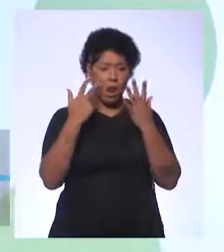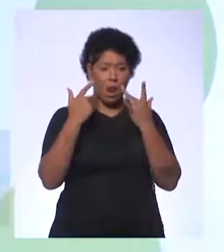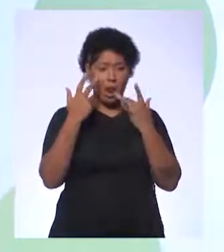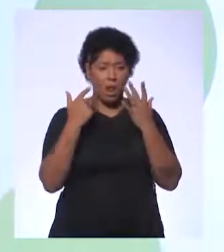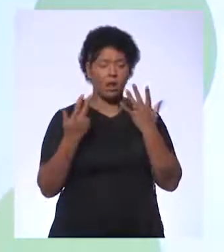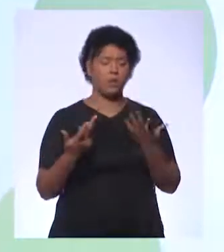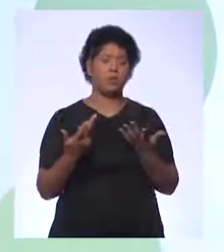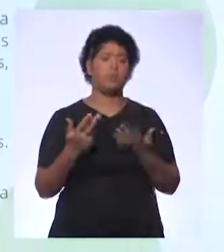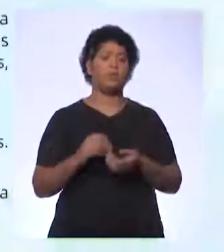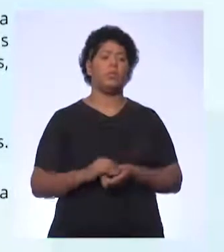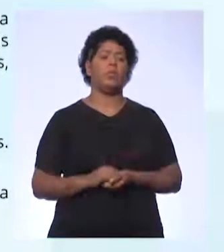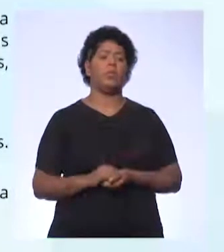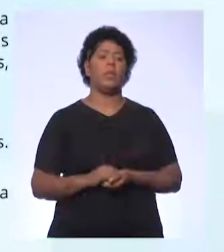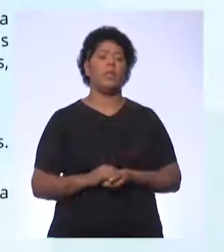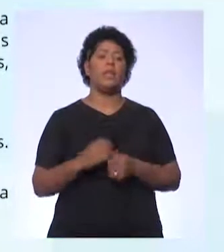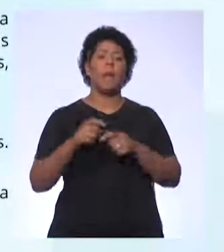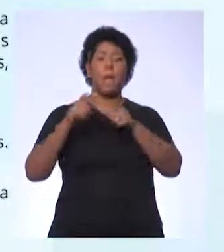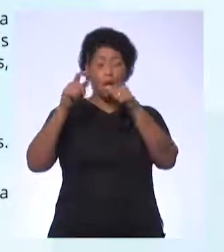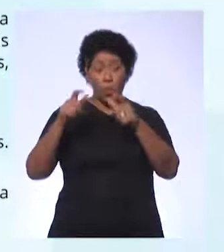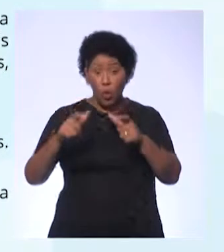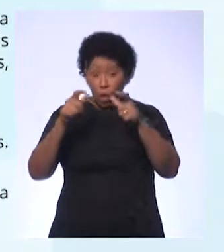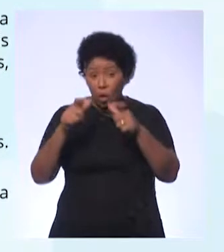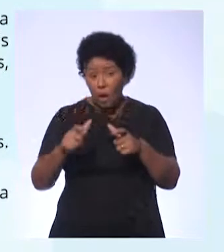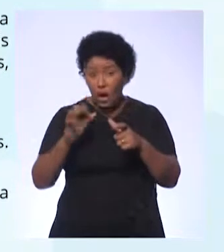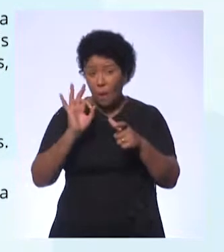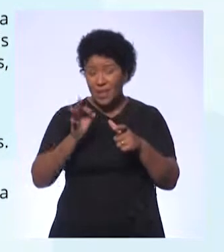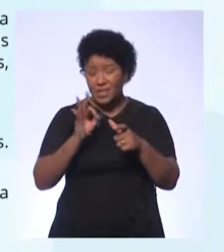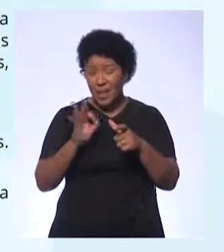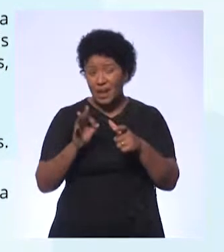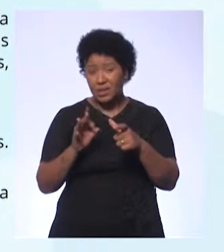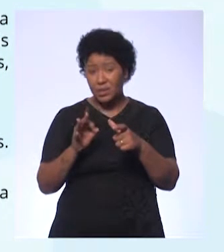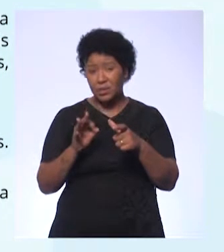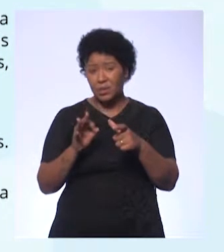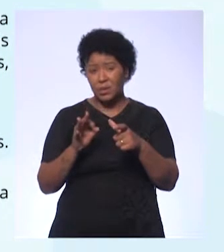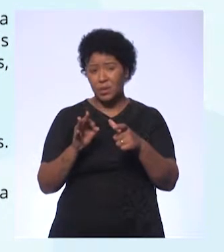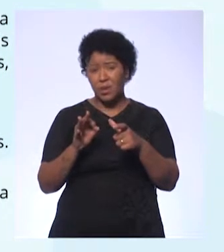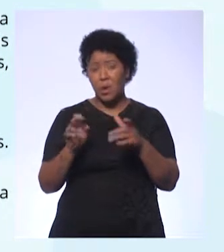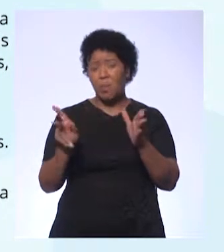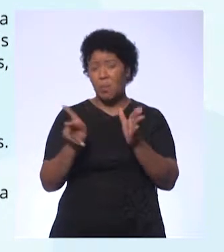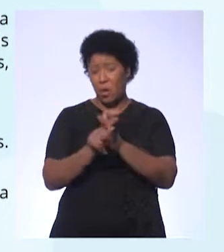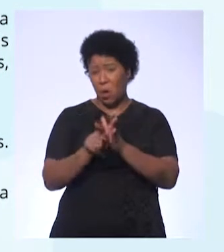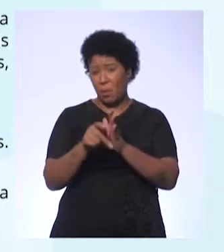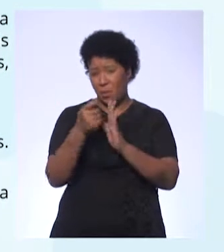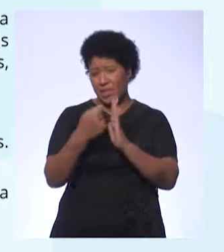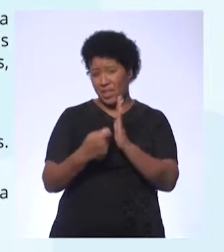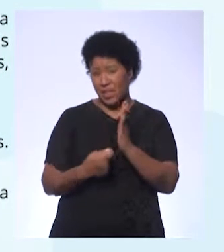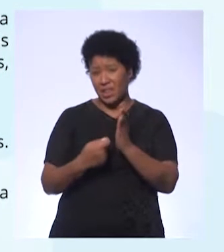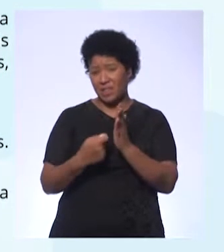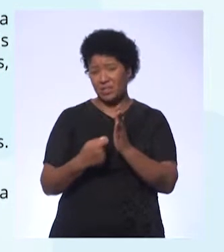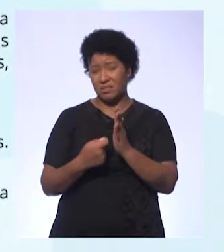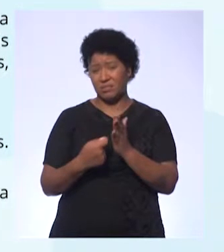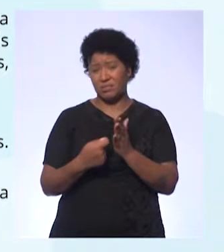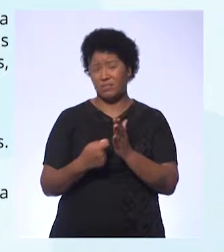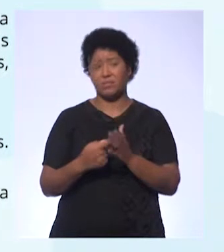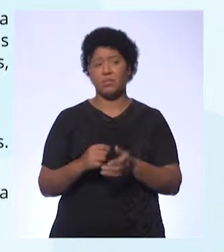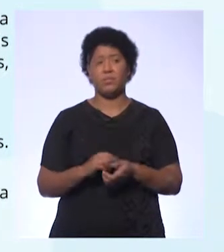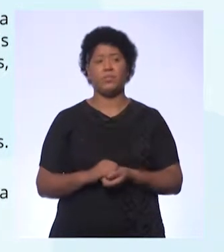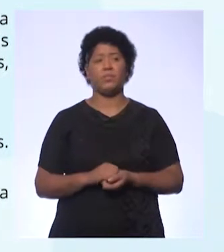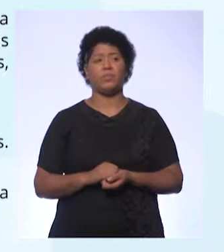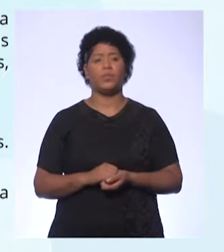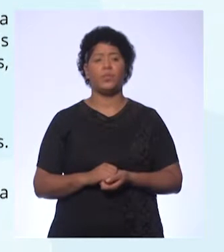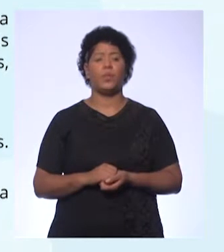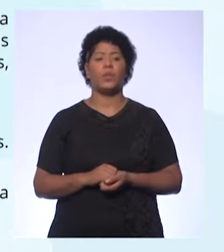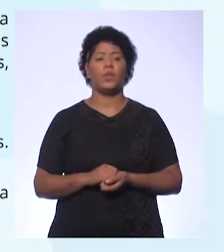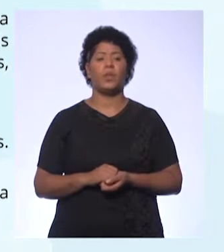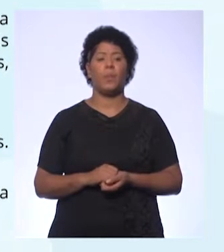O ambiente está adequado na tela. O ambiente está adequado às ações programadas. Apresenta sinais de pontuação adequados a